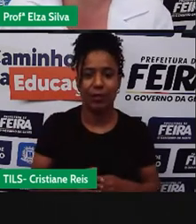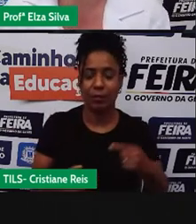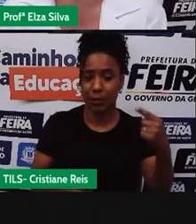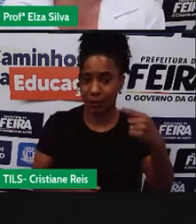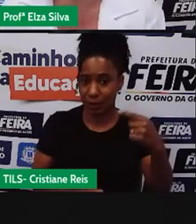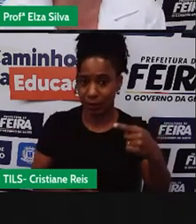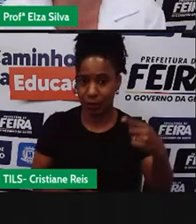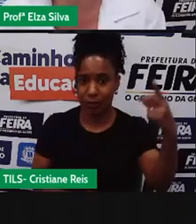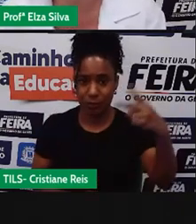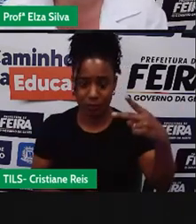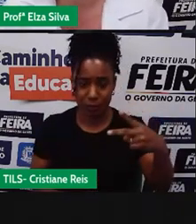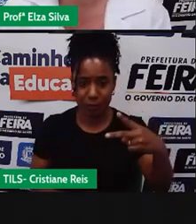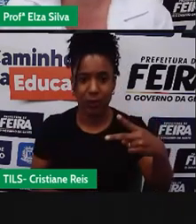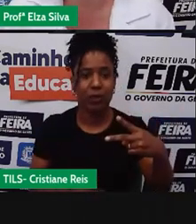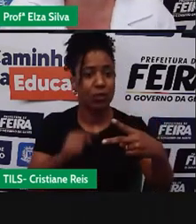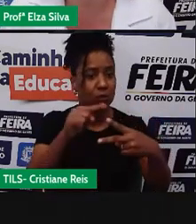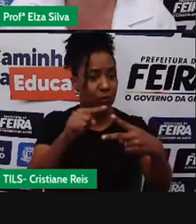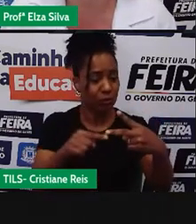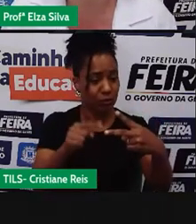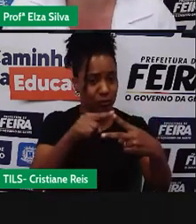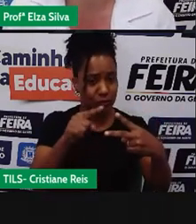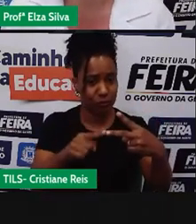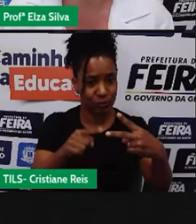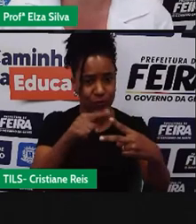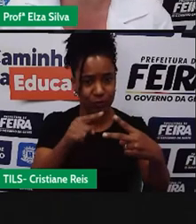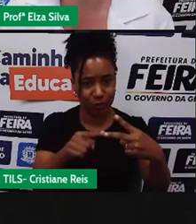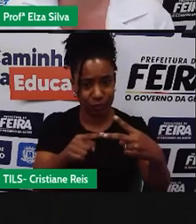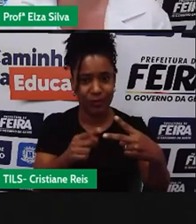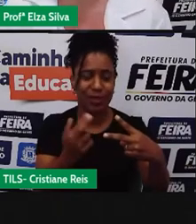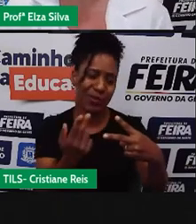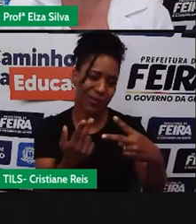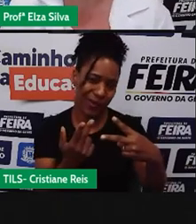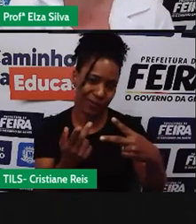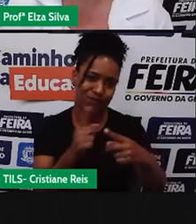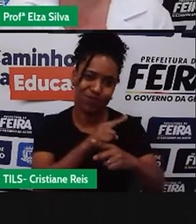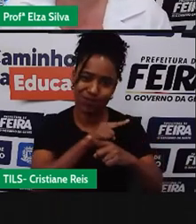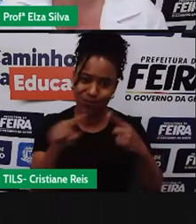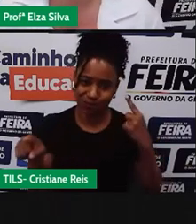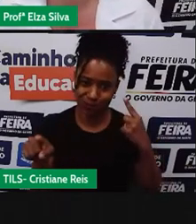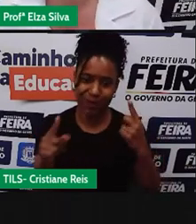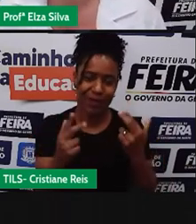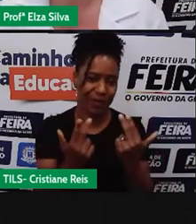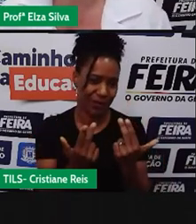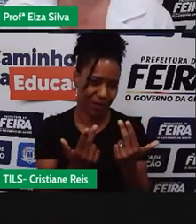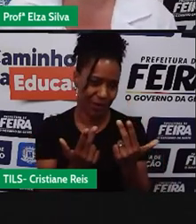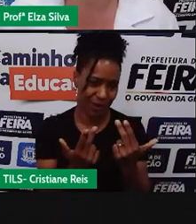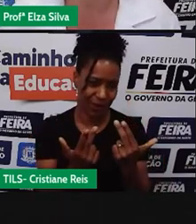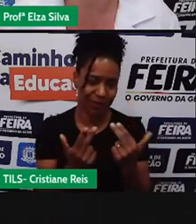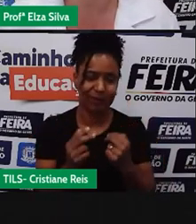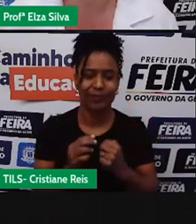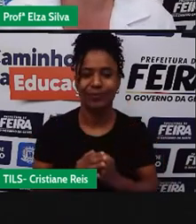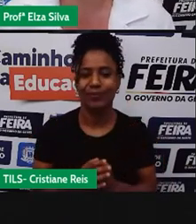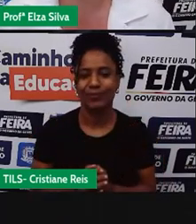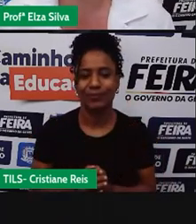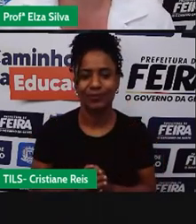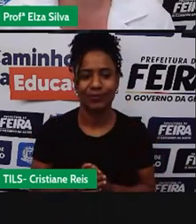exemplo, na forma contraída, significam a mesma coisa para nós aqui na língua